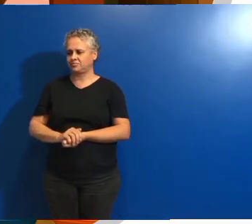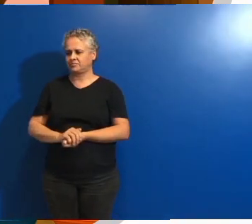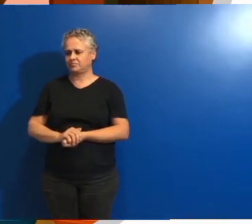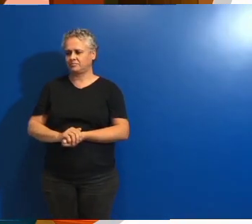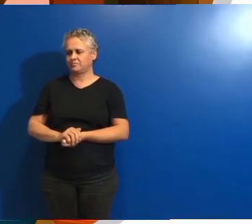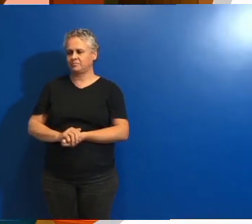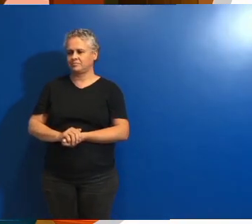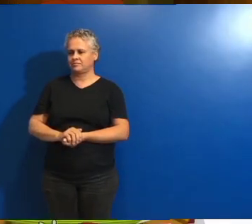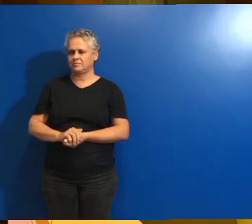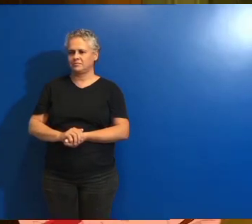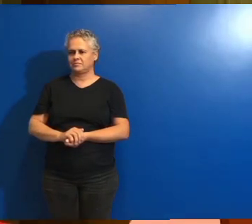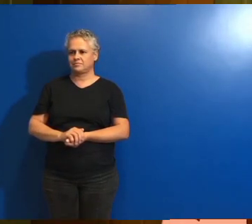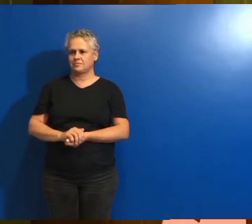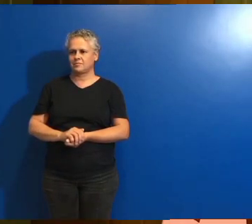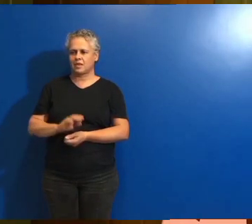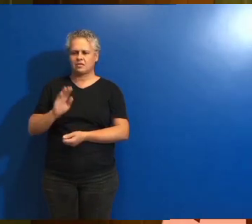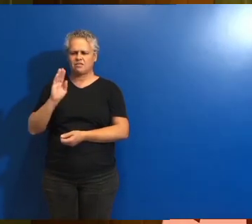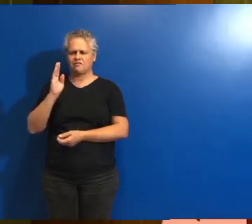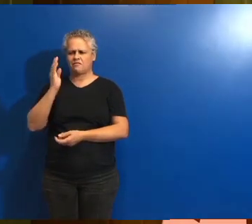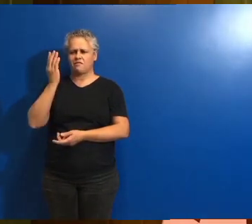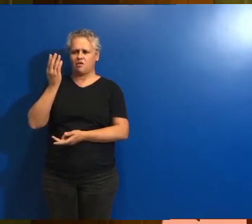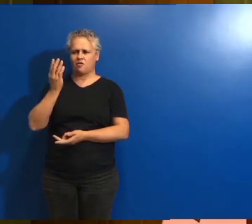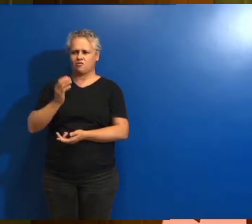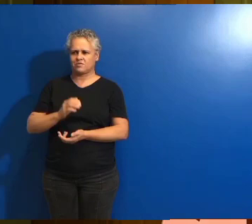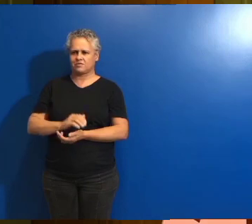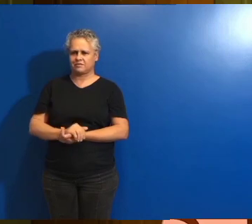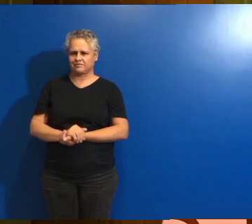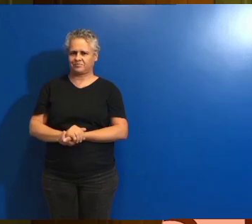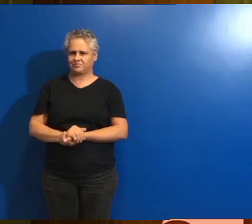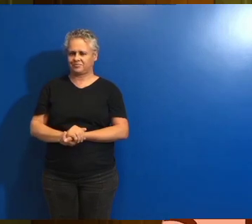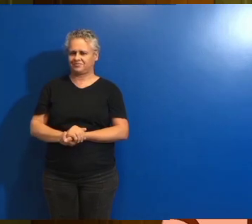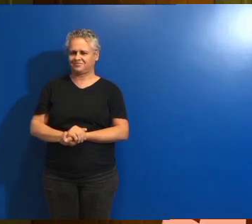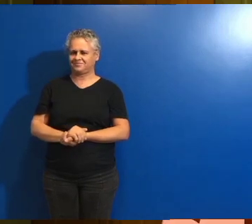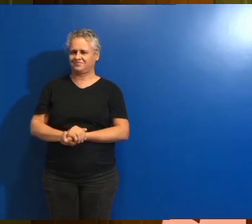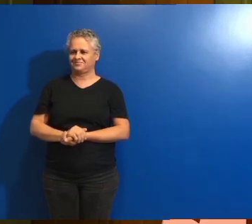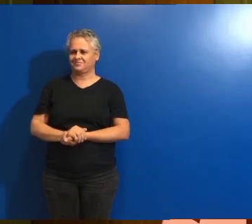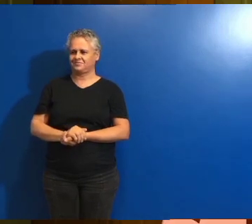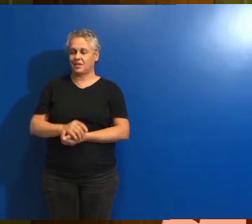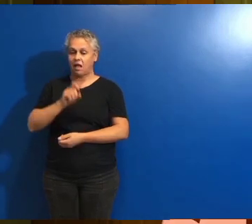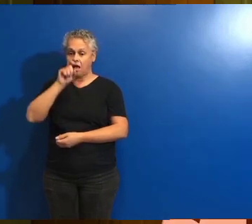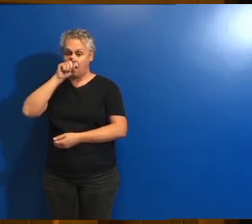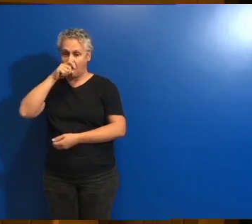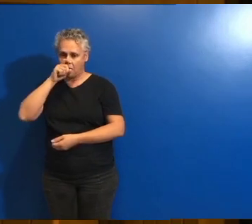para torná-los saudáveis, para que pudesse saborear a refeição.